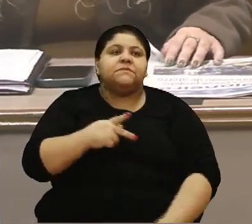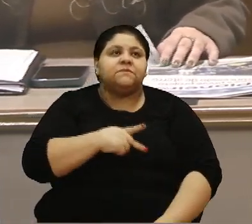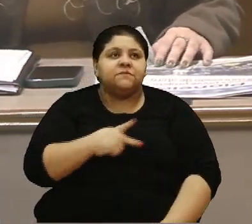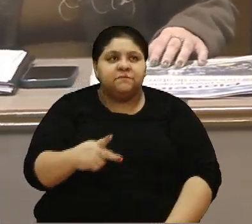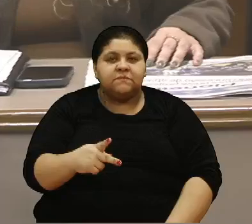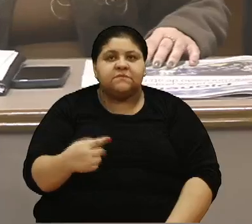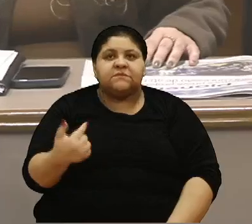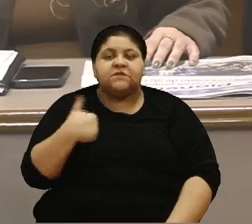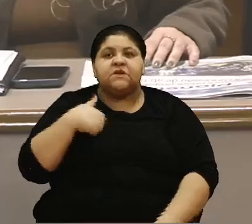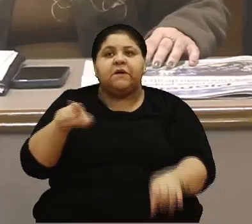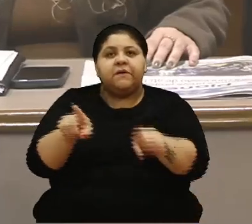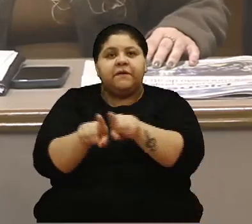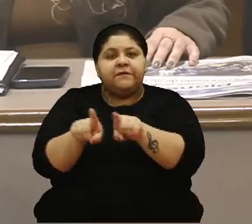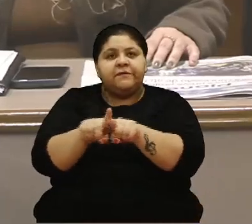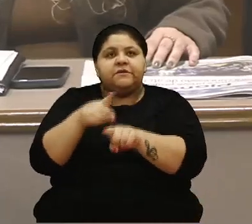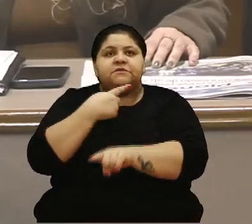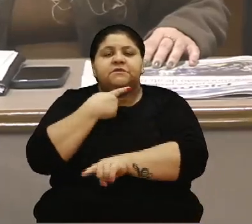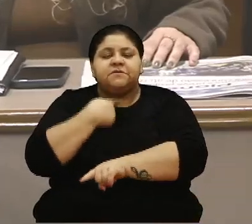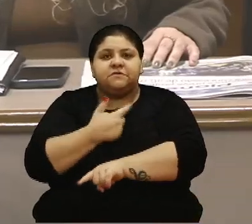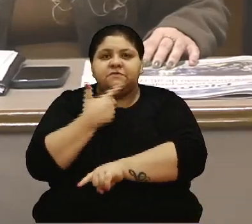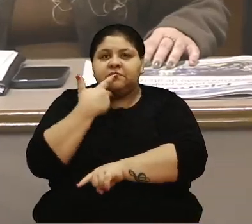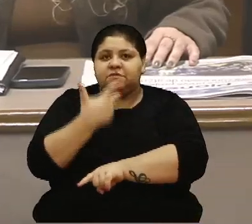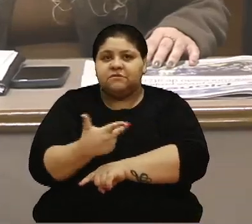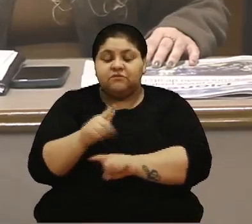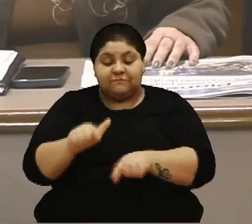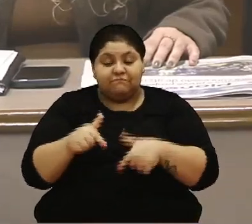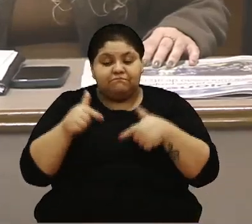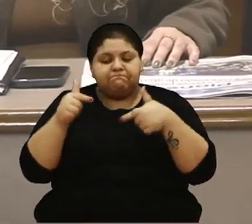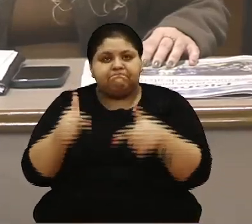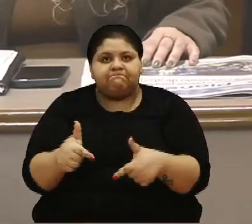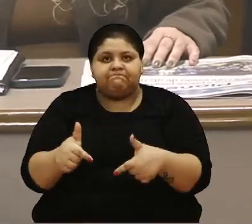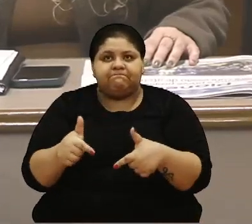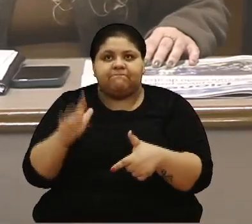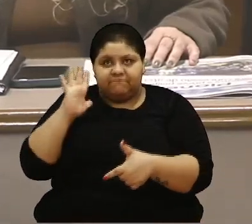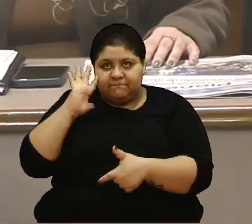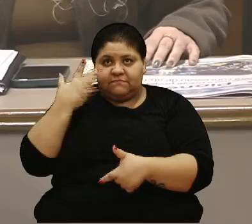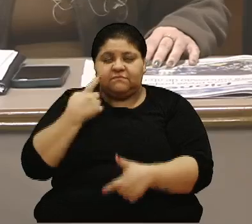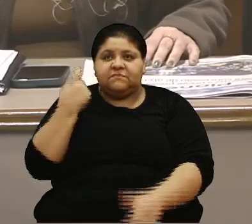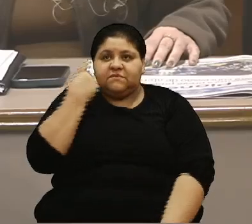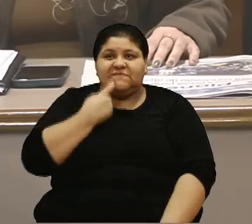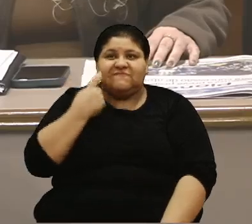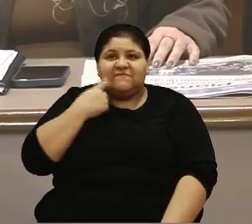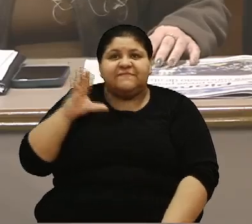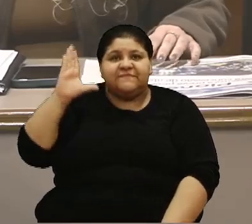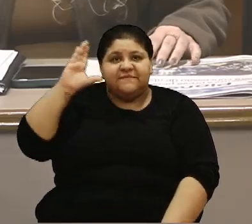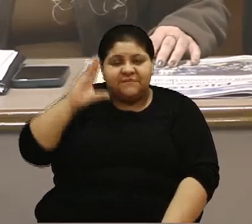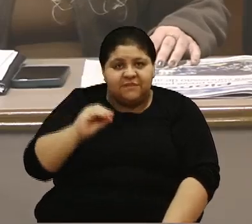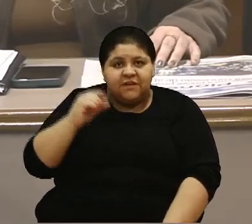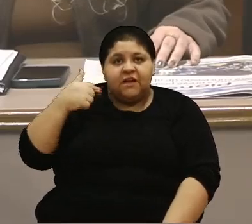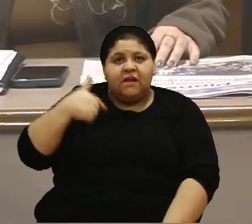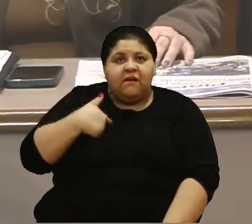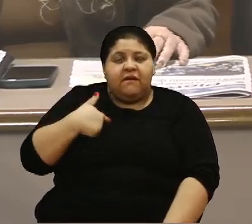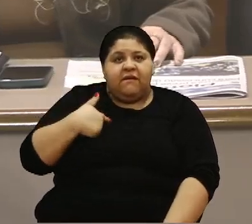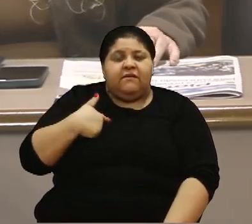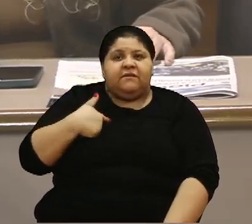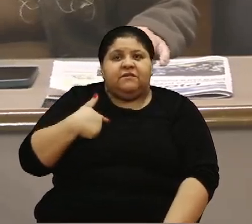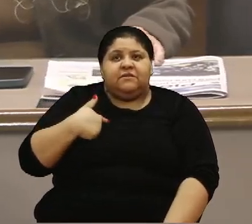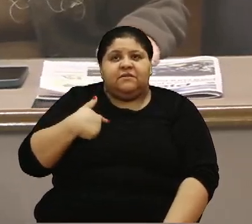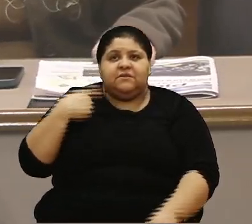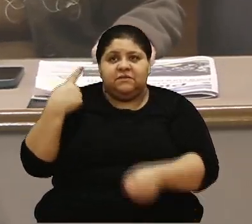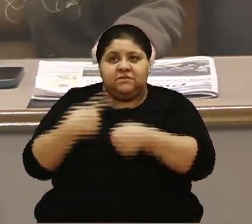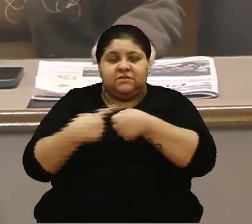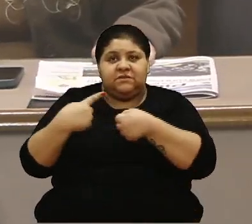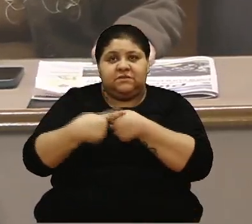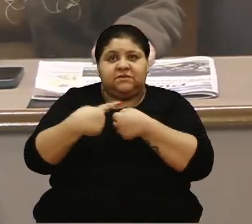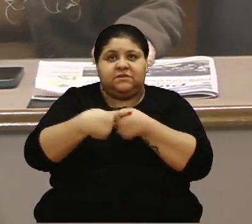presidente, eu também gostaria de ressaltar uma ação que ocorreu na sexta-feira à noite, ao qual vinha da cidade de